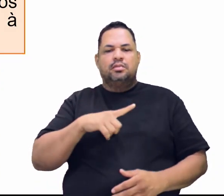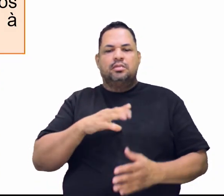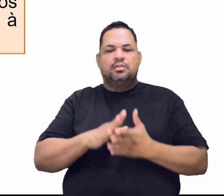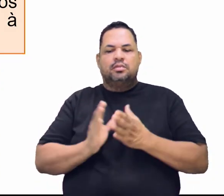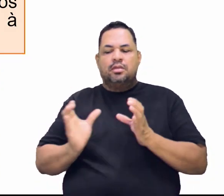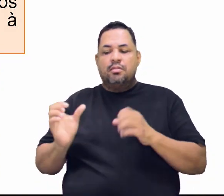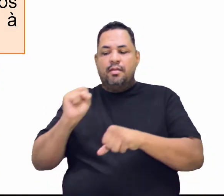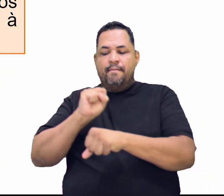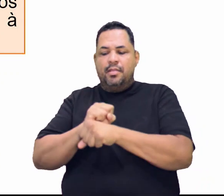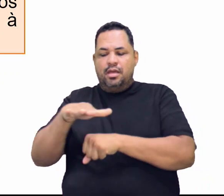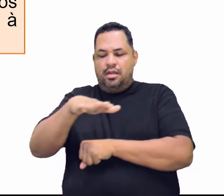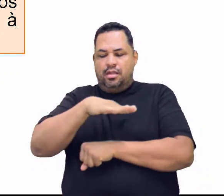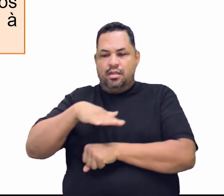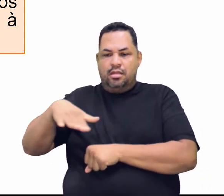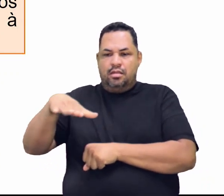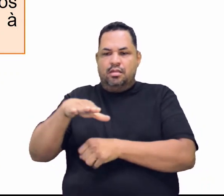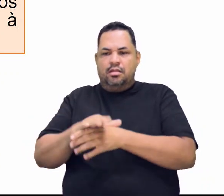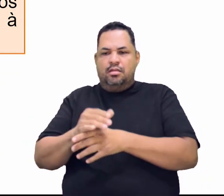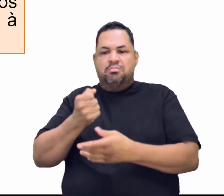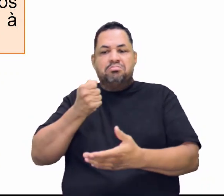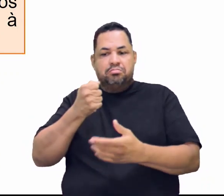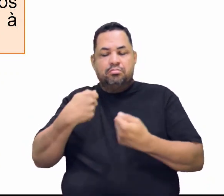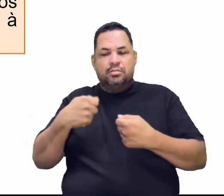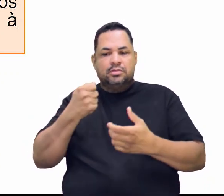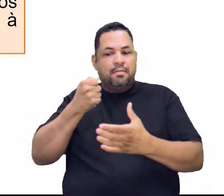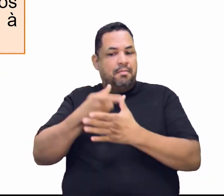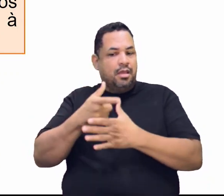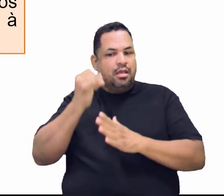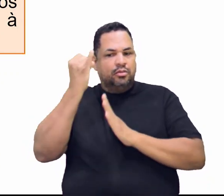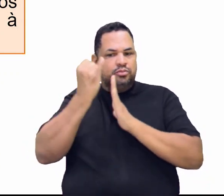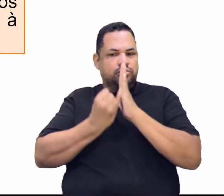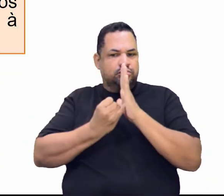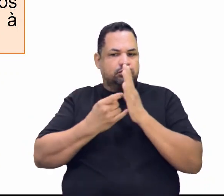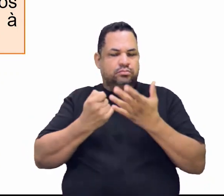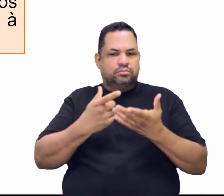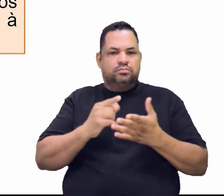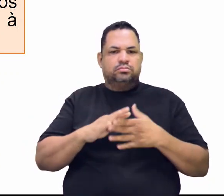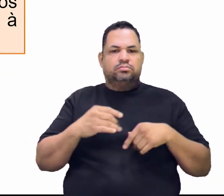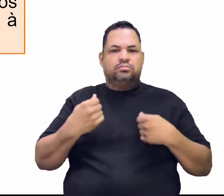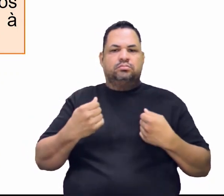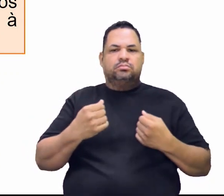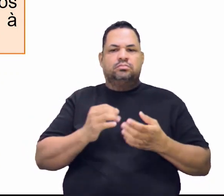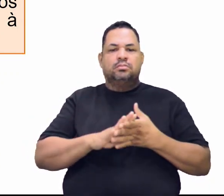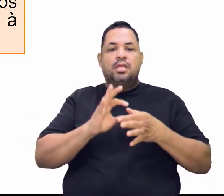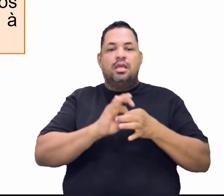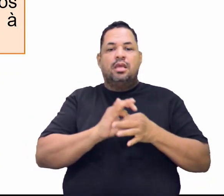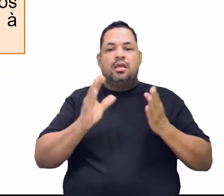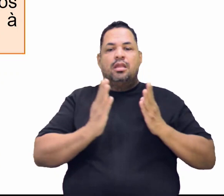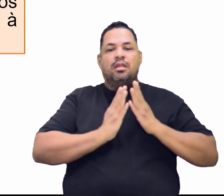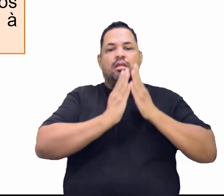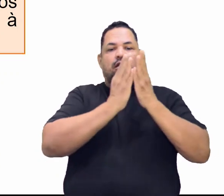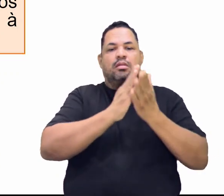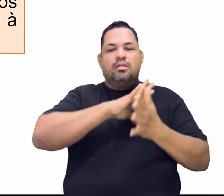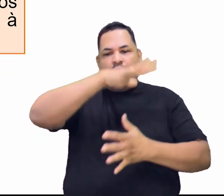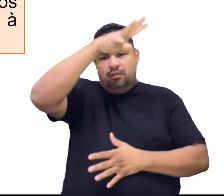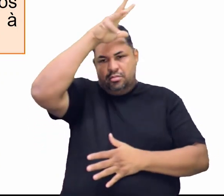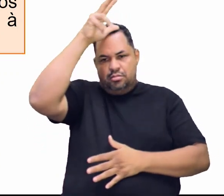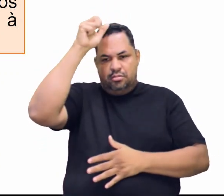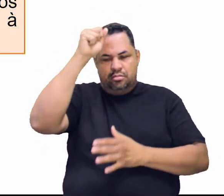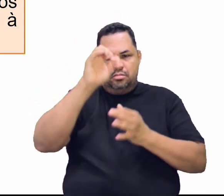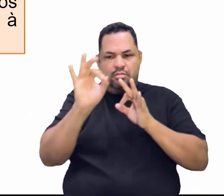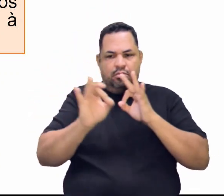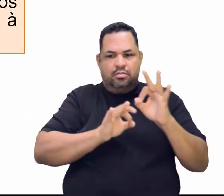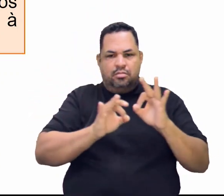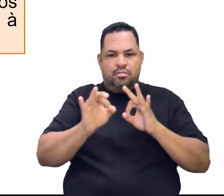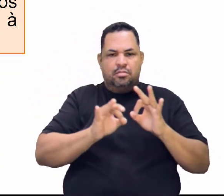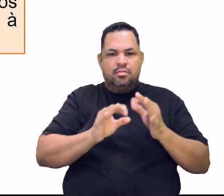ponto fluvial. Ali eram cobrados os impostos. A questão da livre navegação pelo Rio Amazonas e